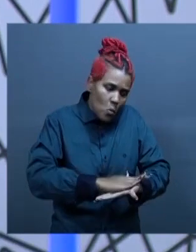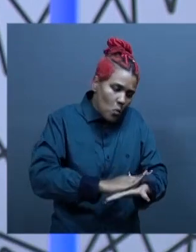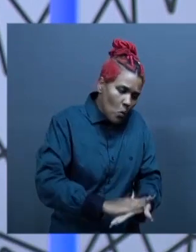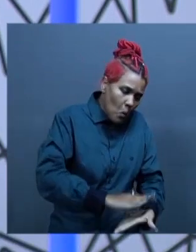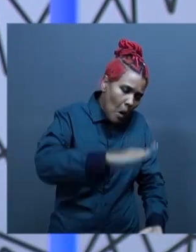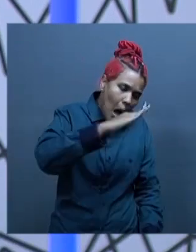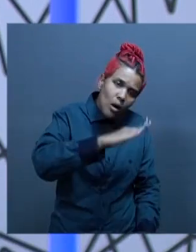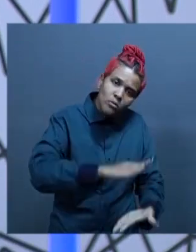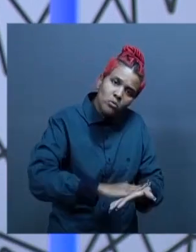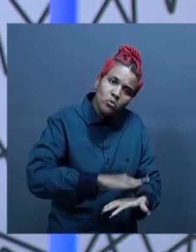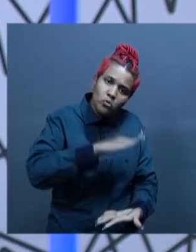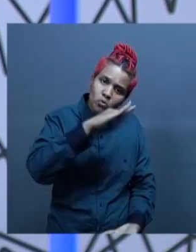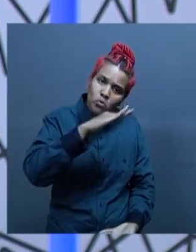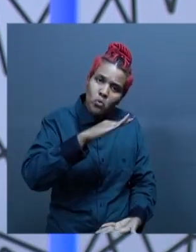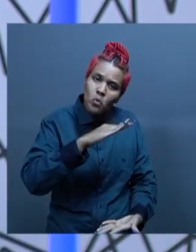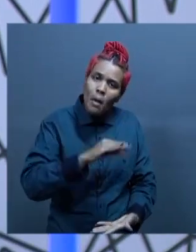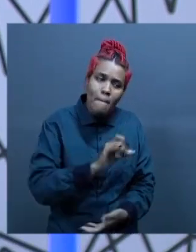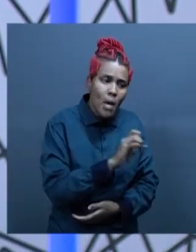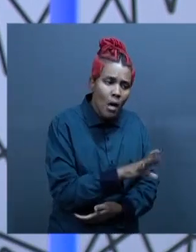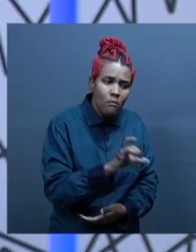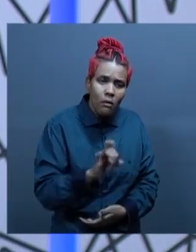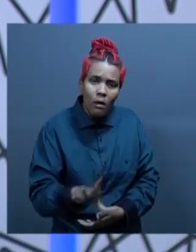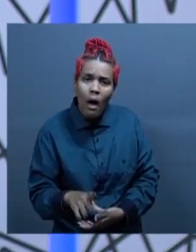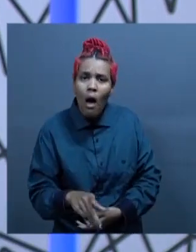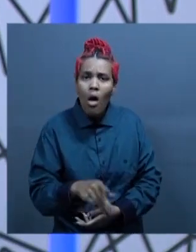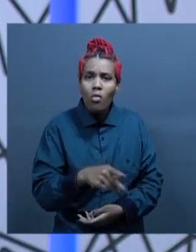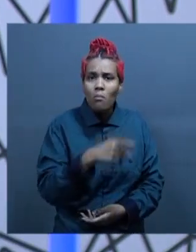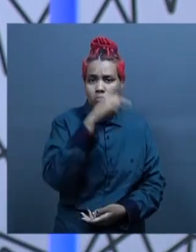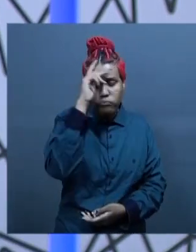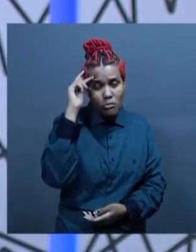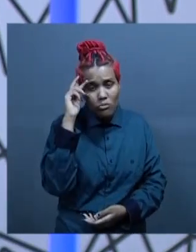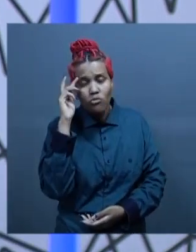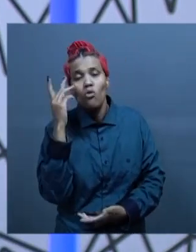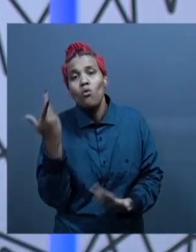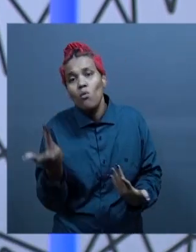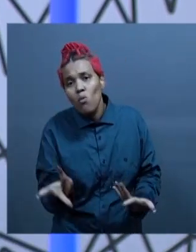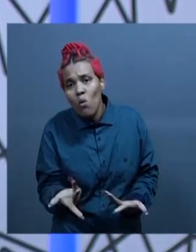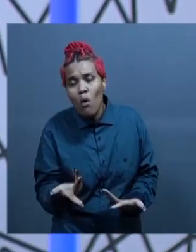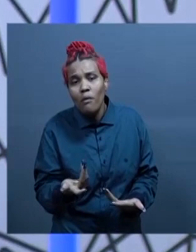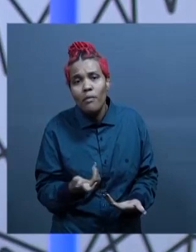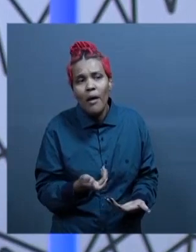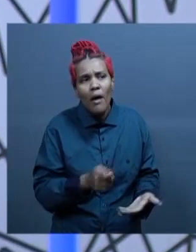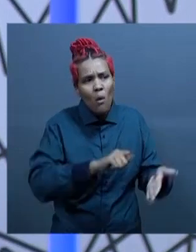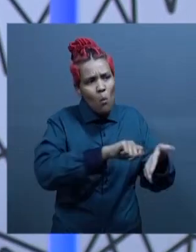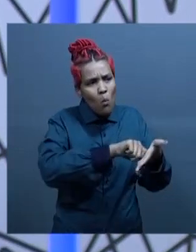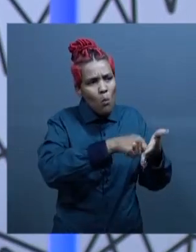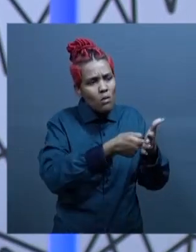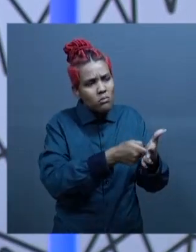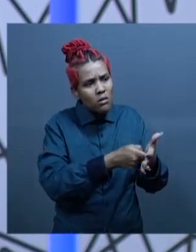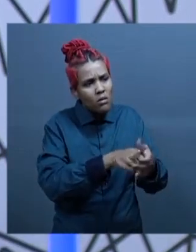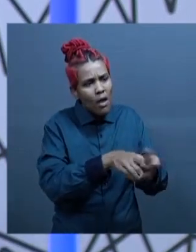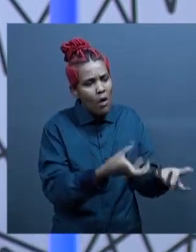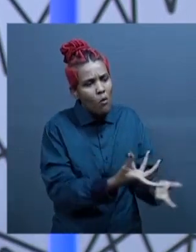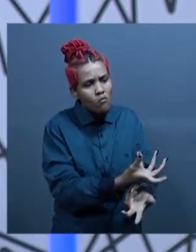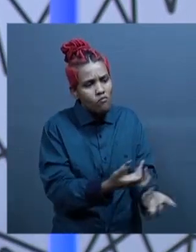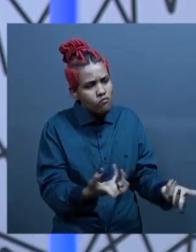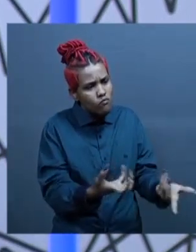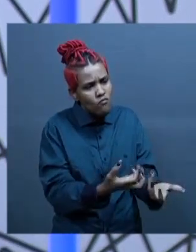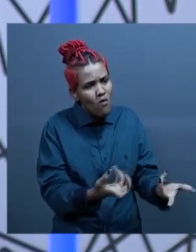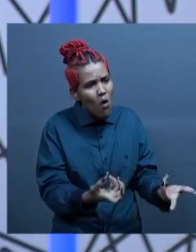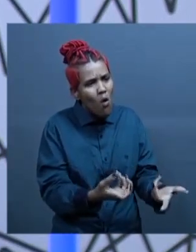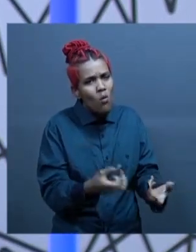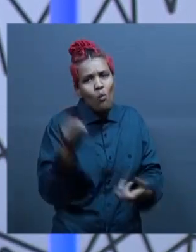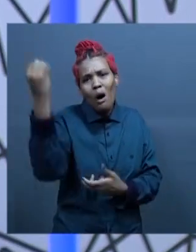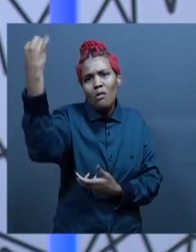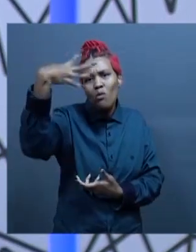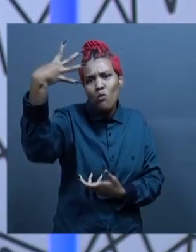cada pessoa o acendedor uma coisa simples pra gente acender desligar um abajur abrir e fechar uma porta do